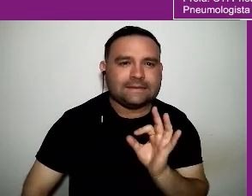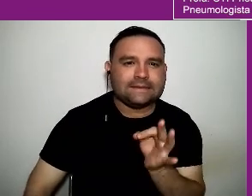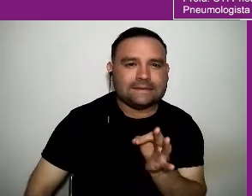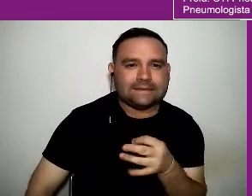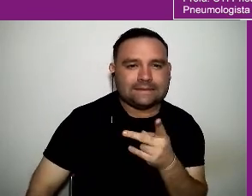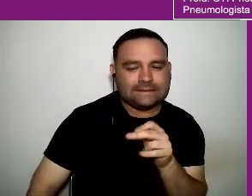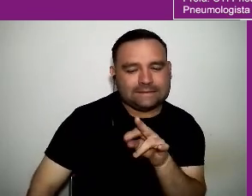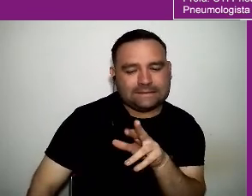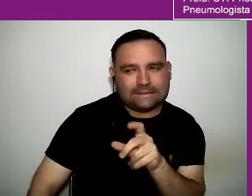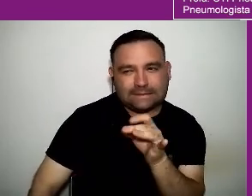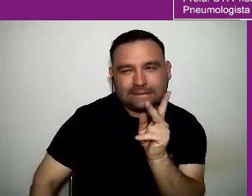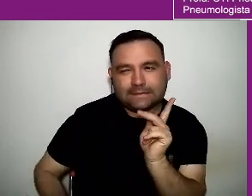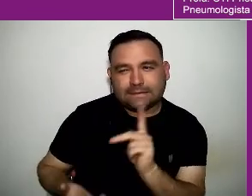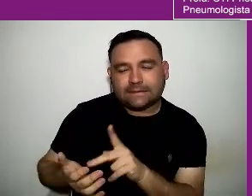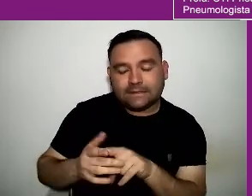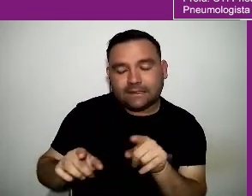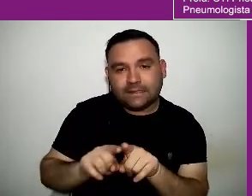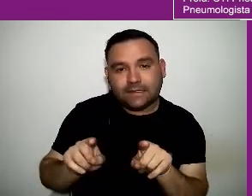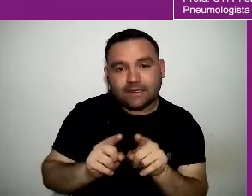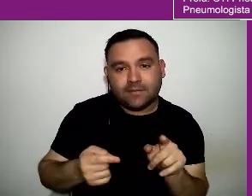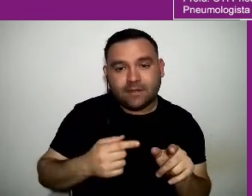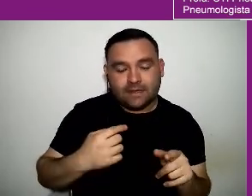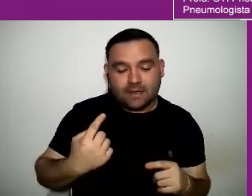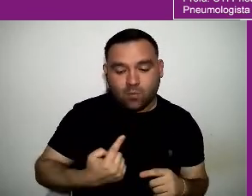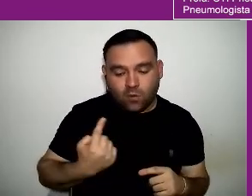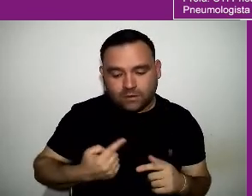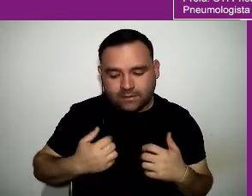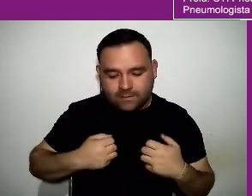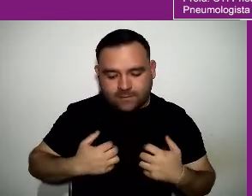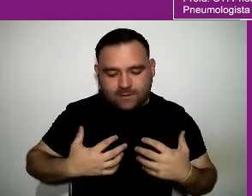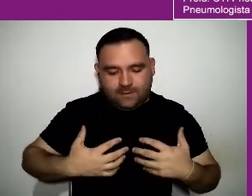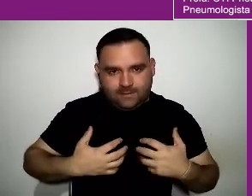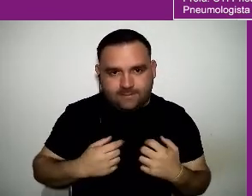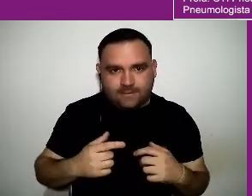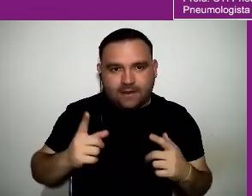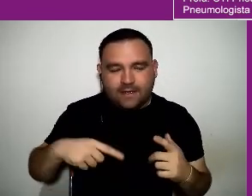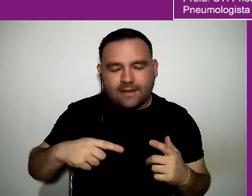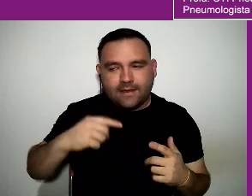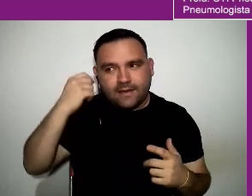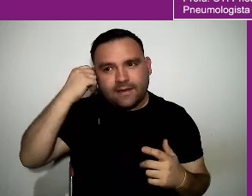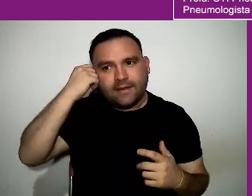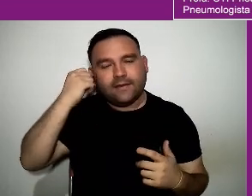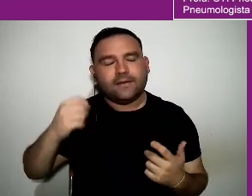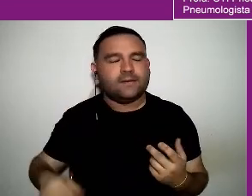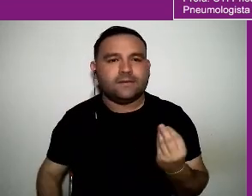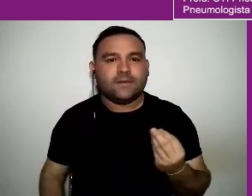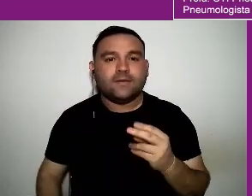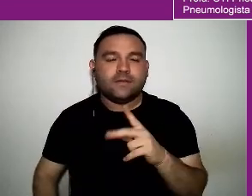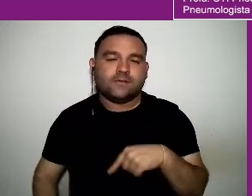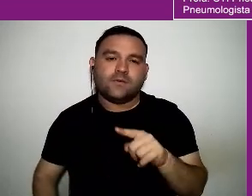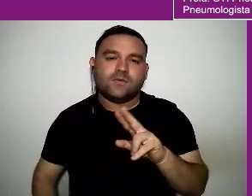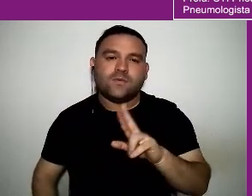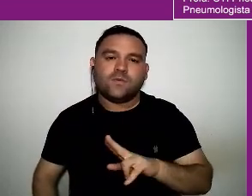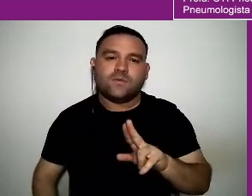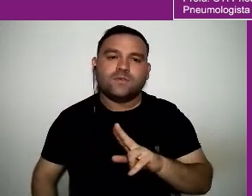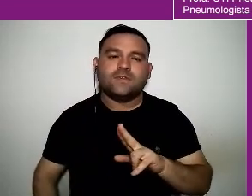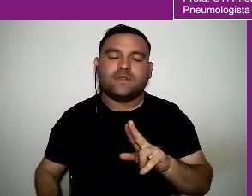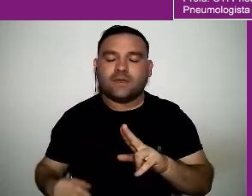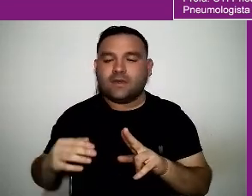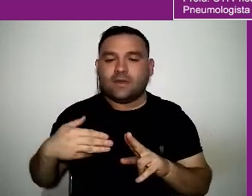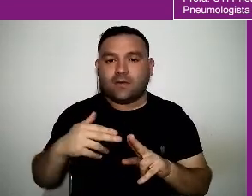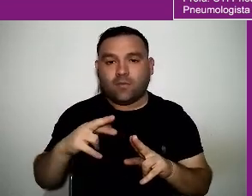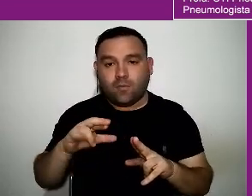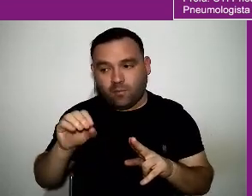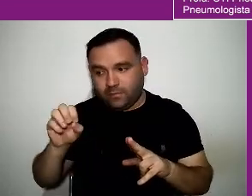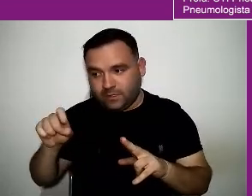Patrícia, realmente, durante a ventilação espontânea, praticamente utilizando a relação do Marcos